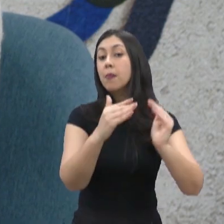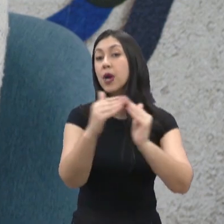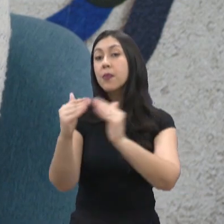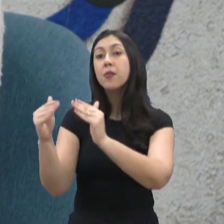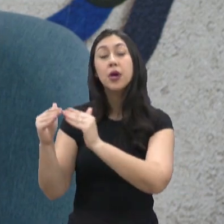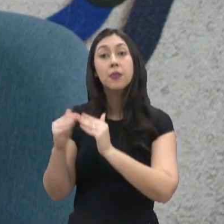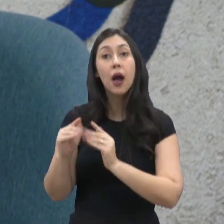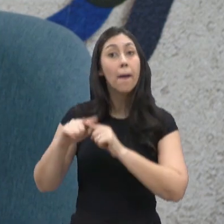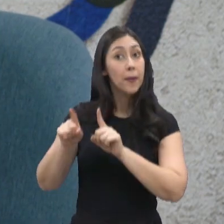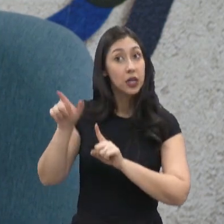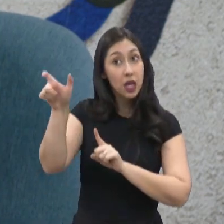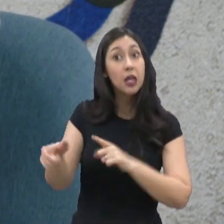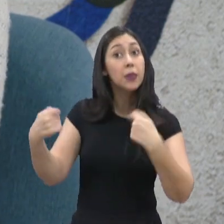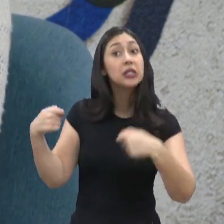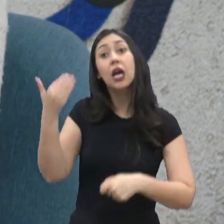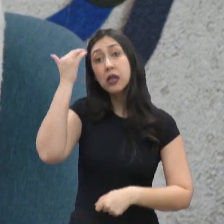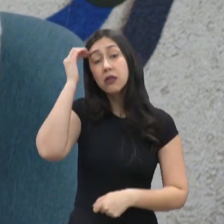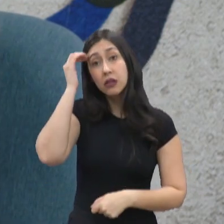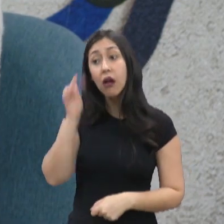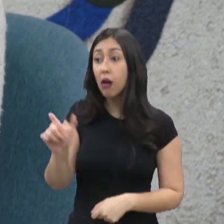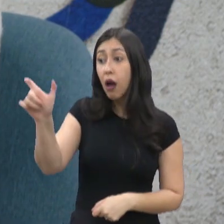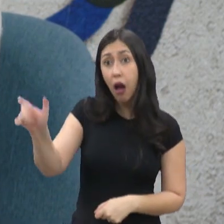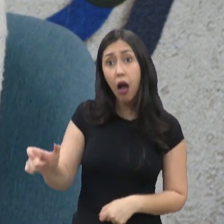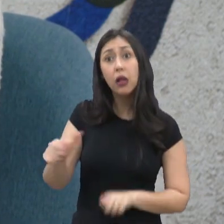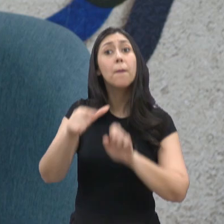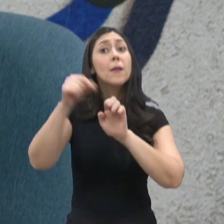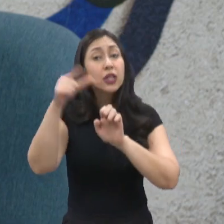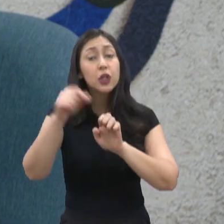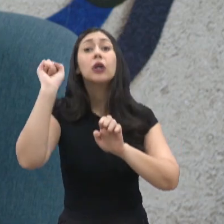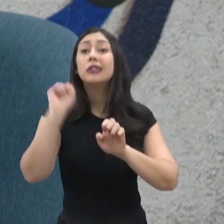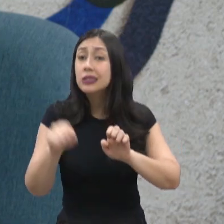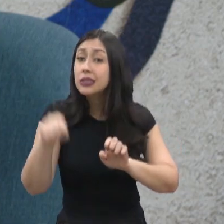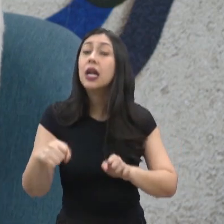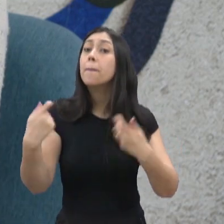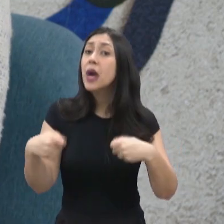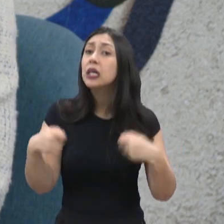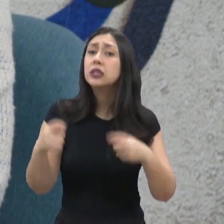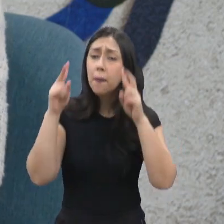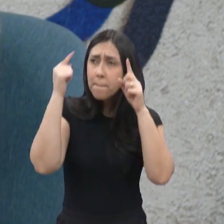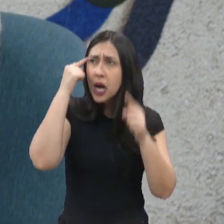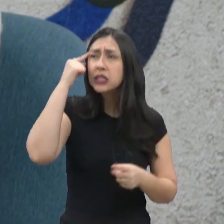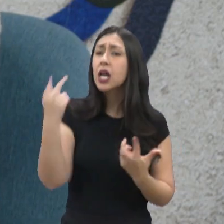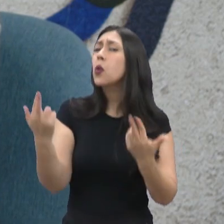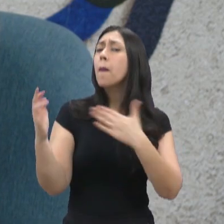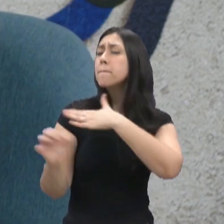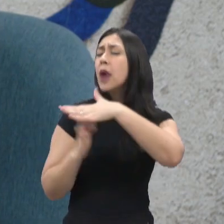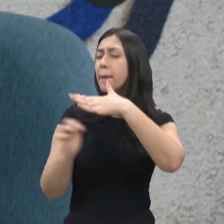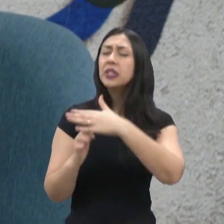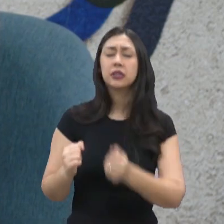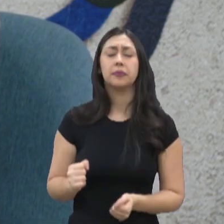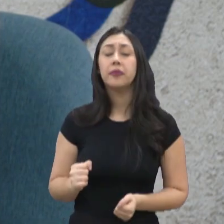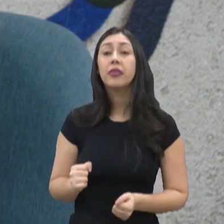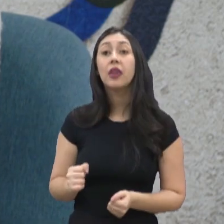precisa se ver como empreendedor. Ele precisa ter uma cabeça e um funcionamento de uma empresa. Então, é você ali sozinho. Mas, como eu mencionei no